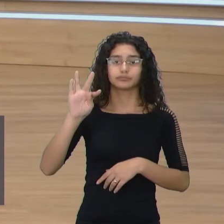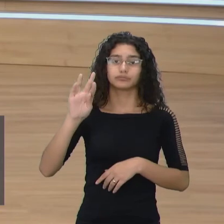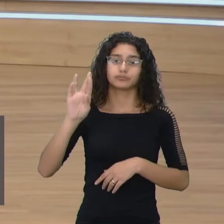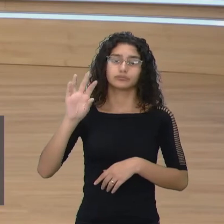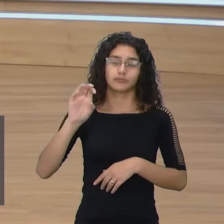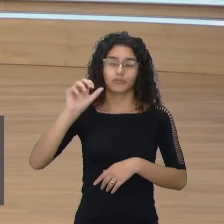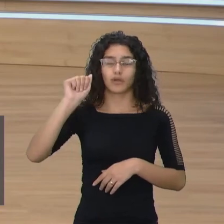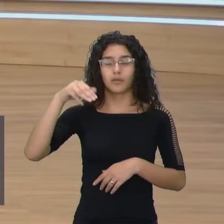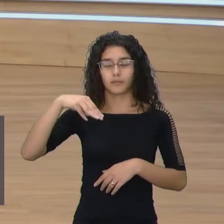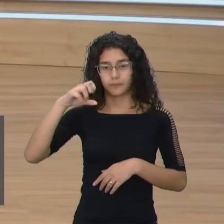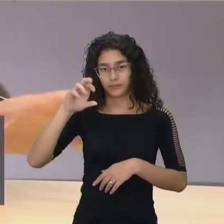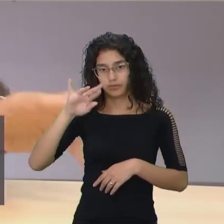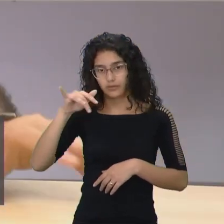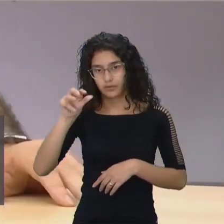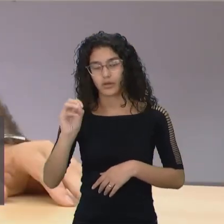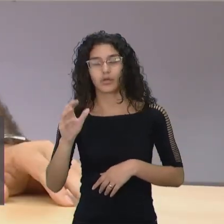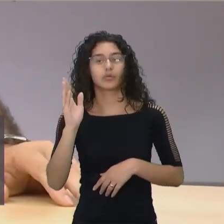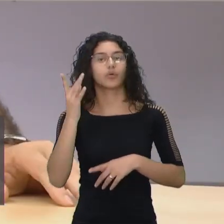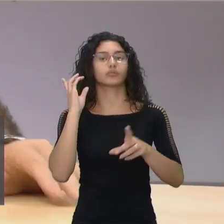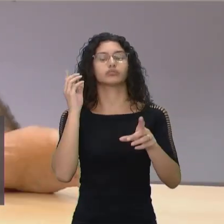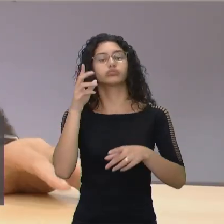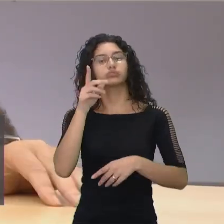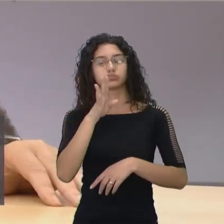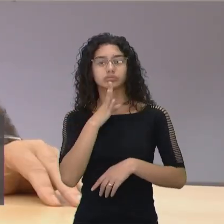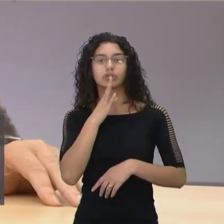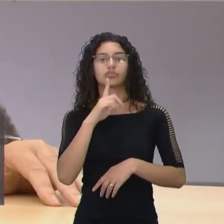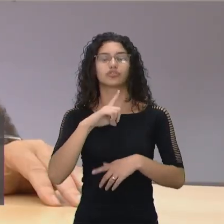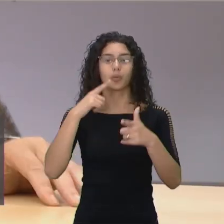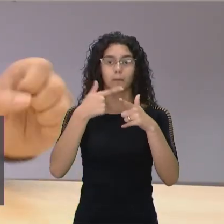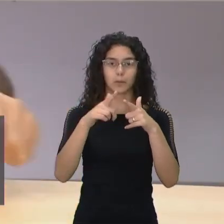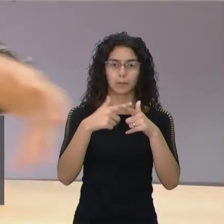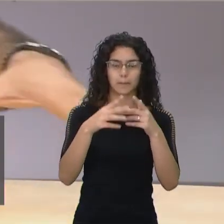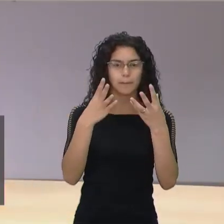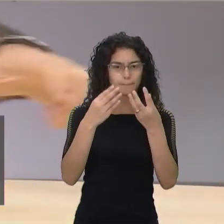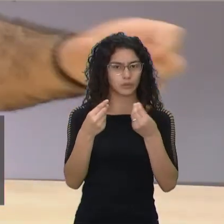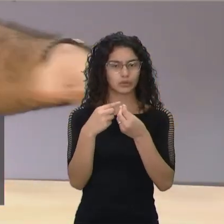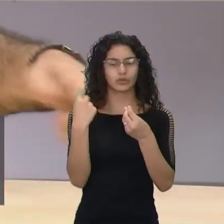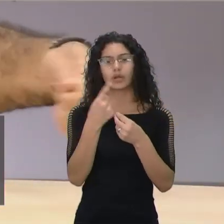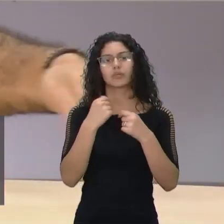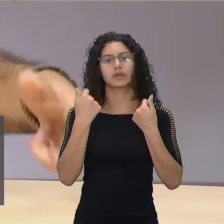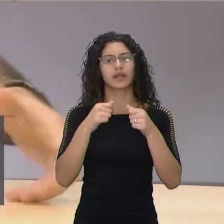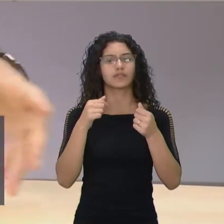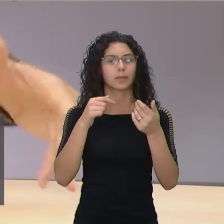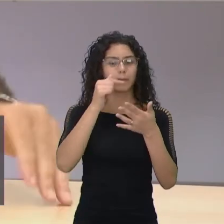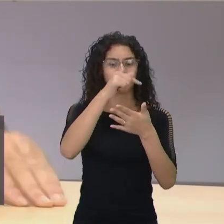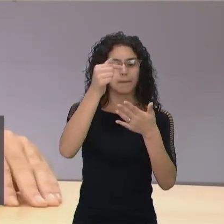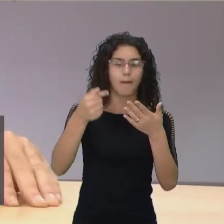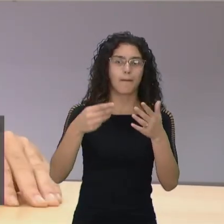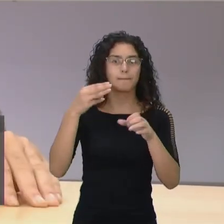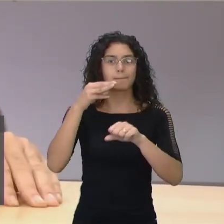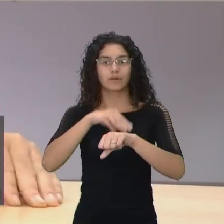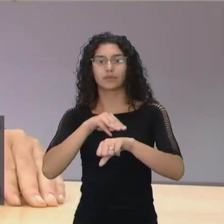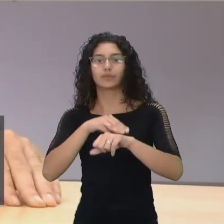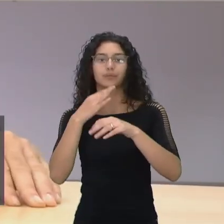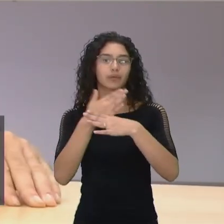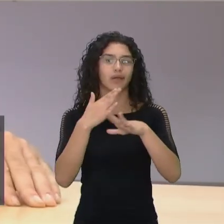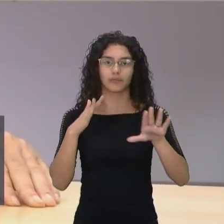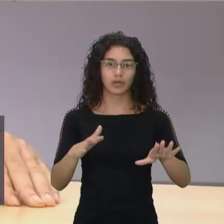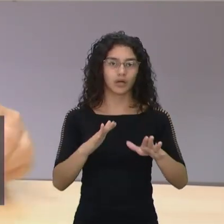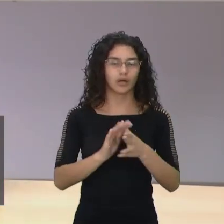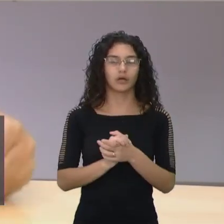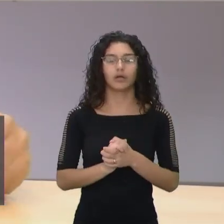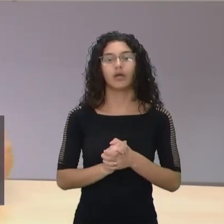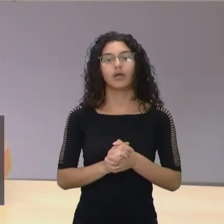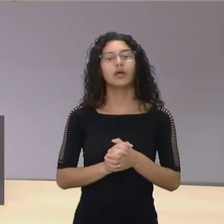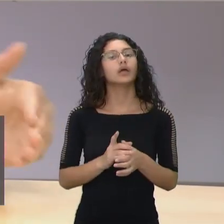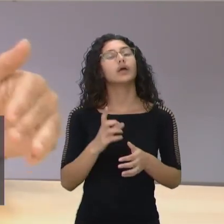eu conheci, e a gente estava com um problema sério e a gente tinha que ir ali poucos minutos para resolver e tal.